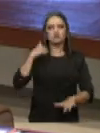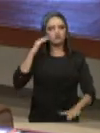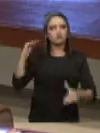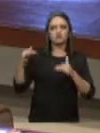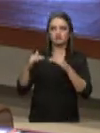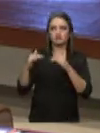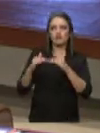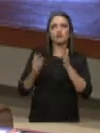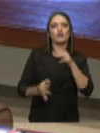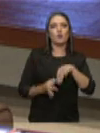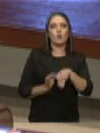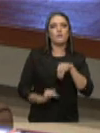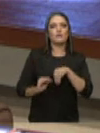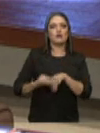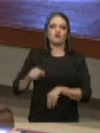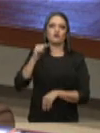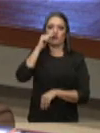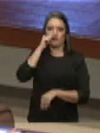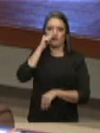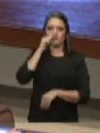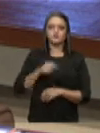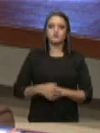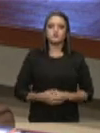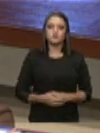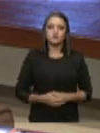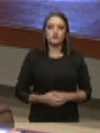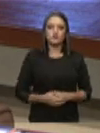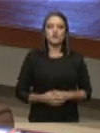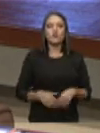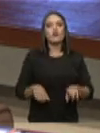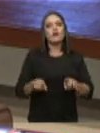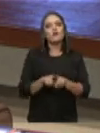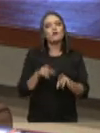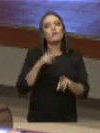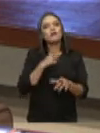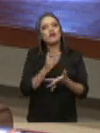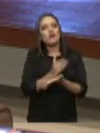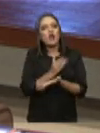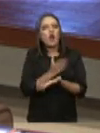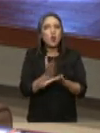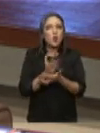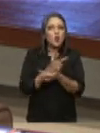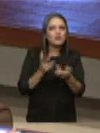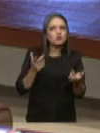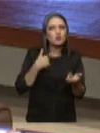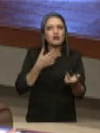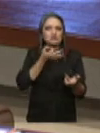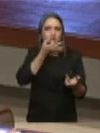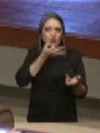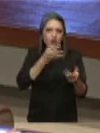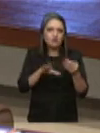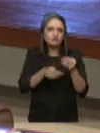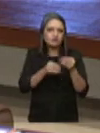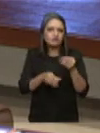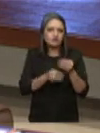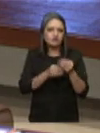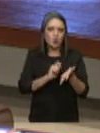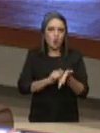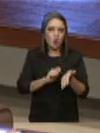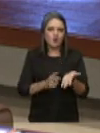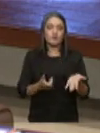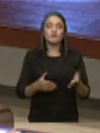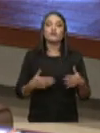o ministro Edson Fachin e fiz algumas anotações. Em primeiro lugar, que eu não tive a oportunidade,